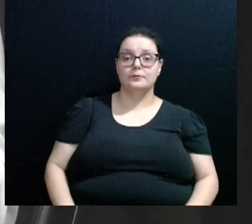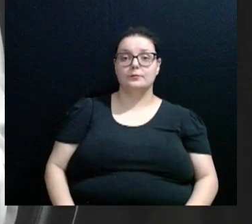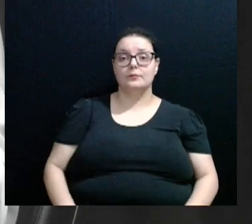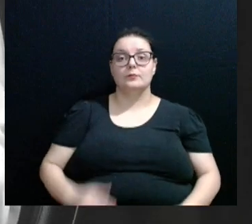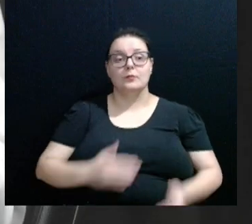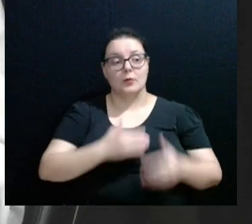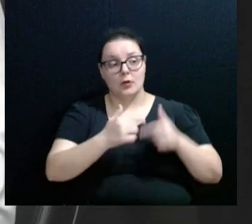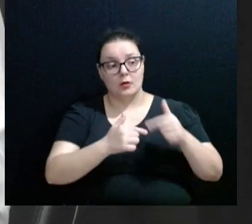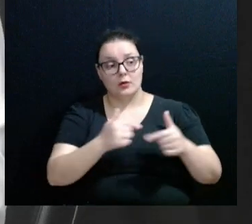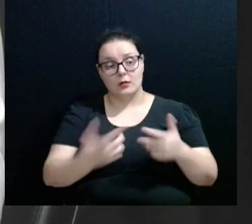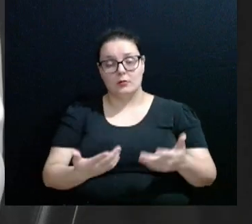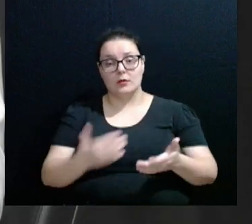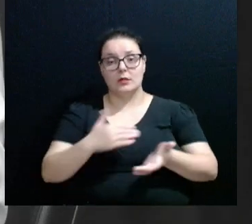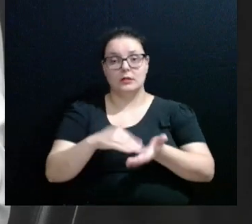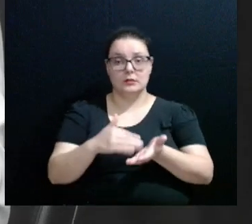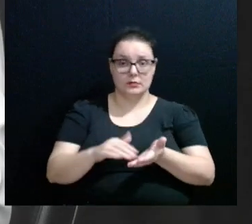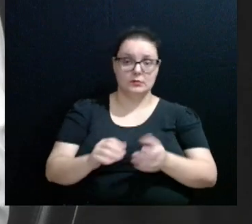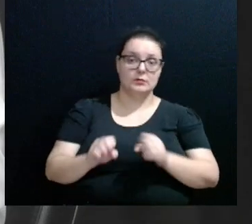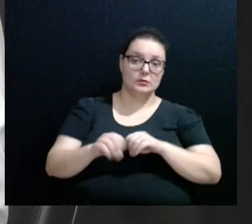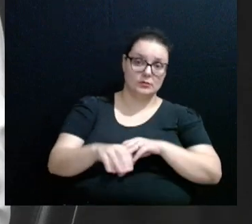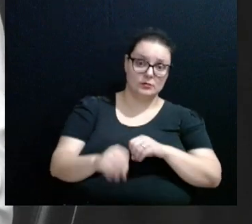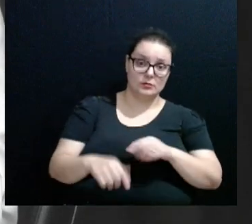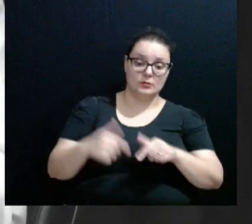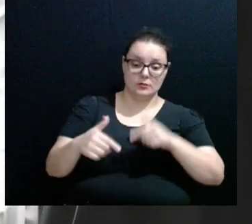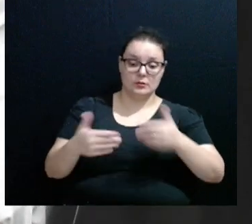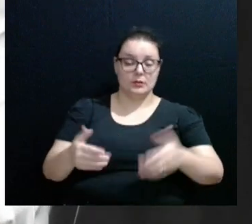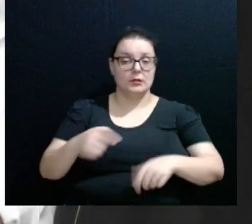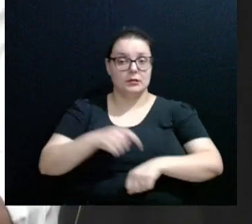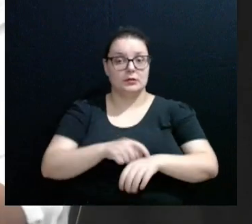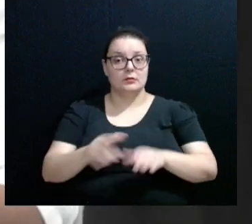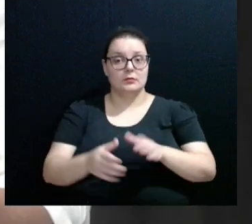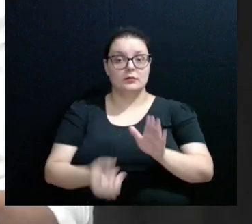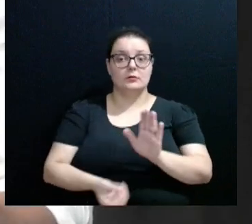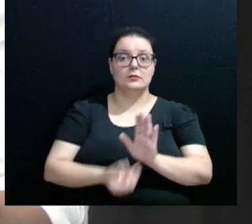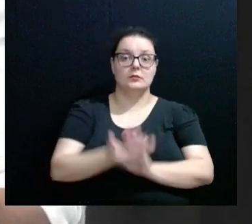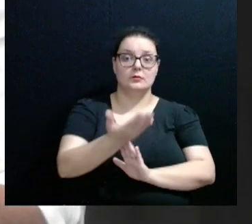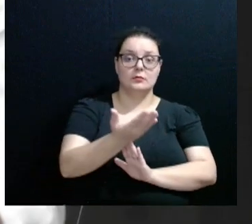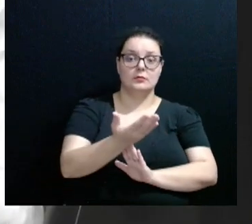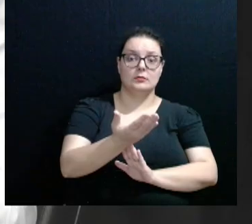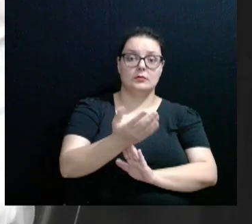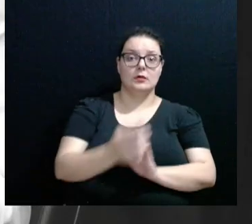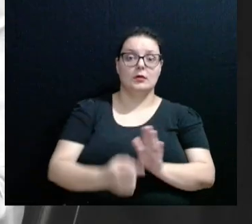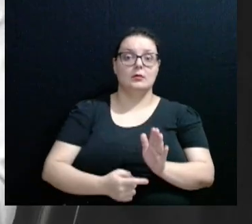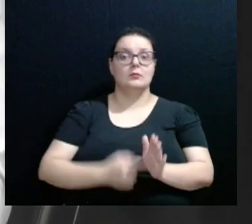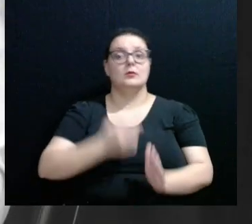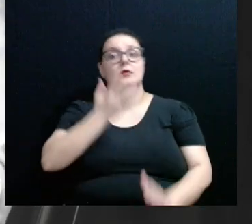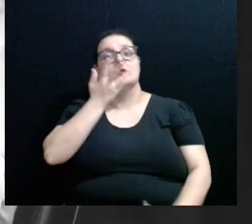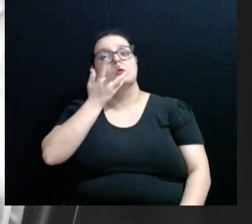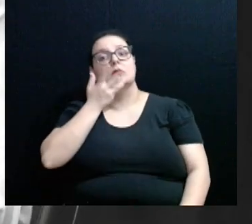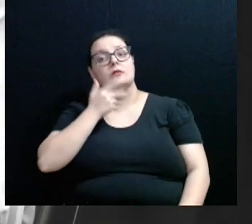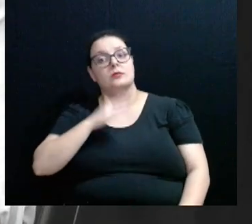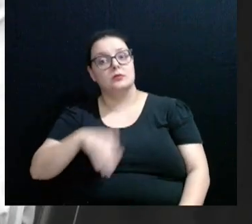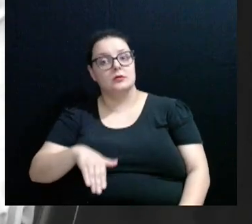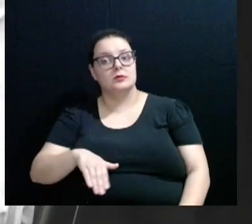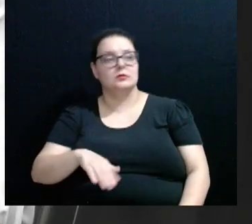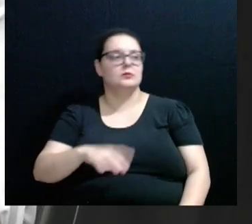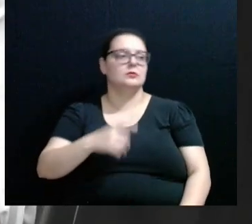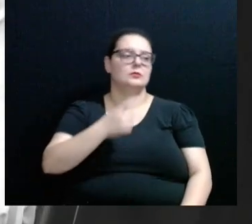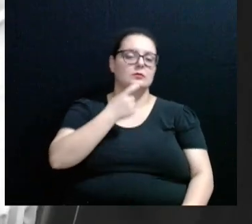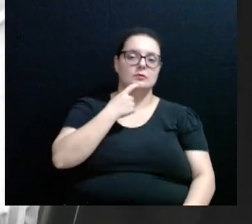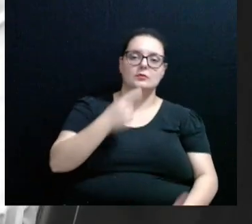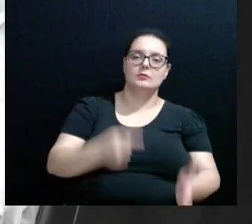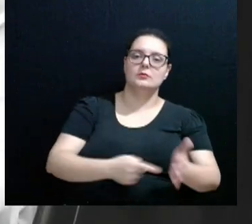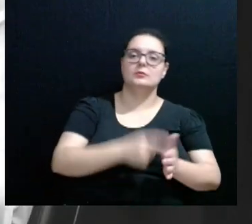Secretaria de Educação. Na Secretaria de Educação, nessa época, estava nascendo o Plano da Primeira Infância Campineira, que foi um dos primeiros planos